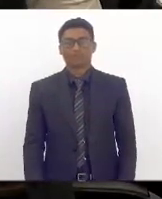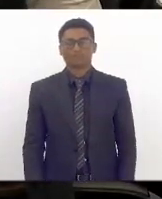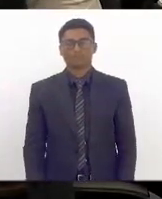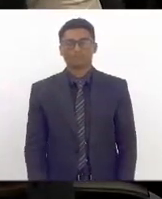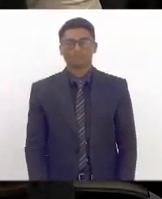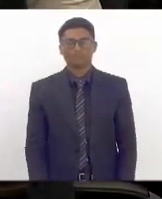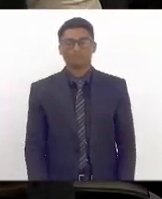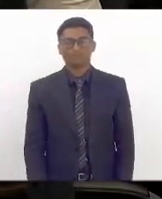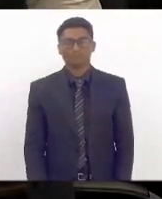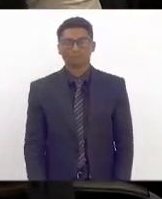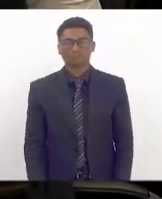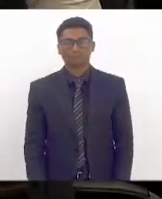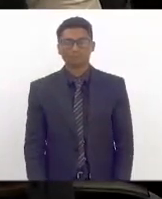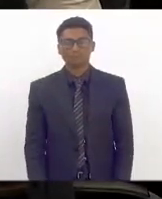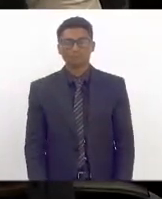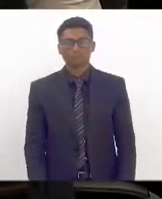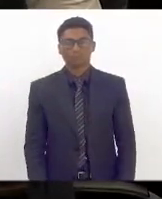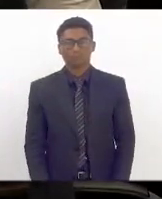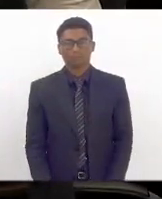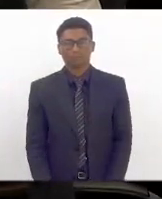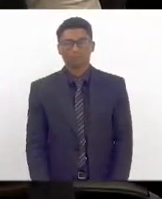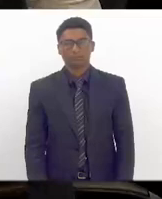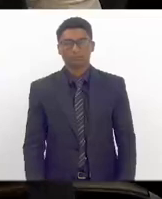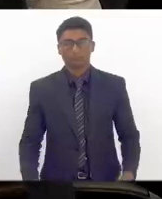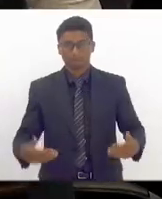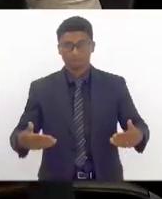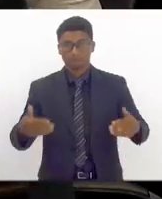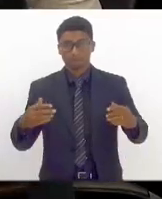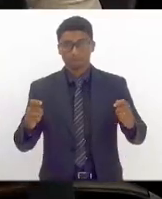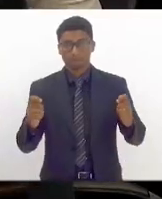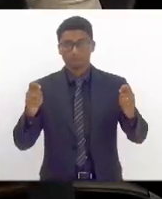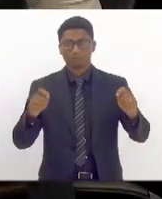quem tá atrás Levanta aí o certificado